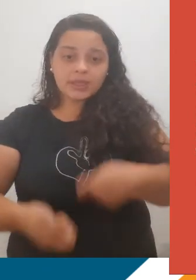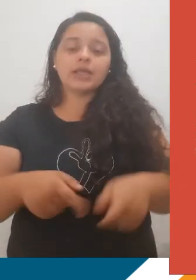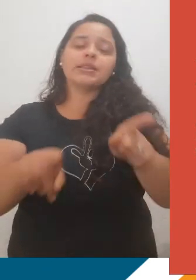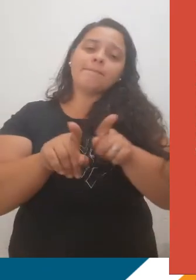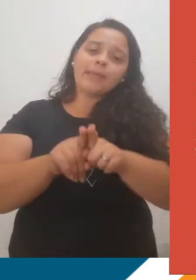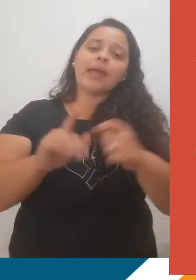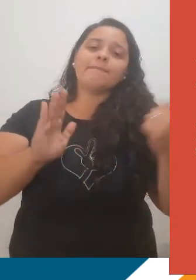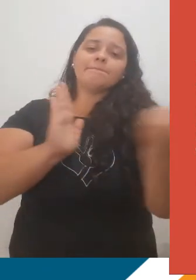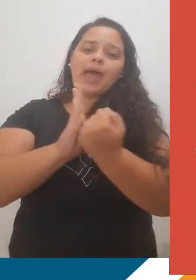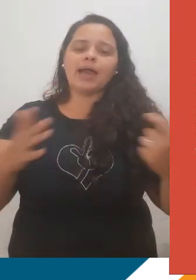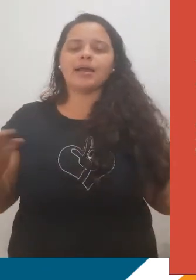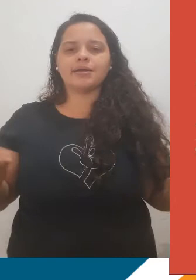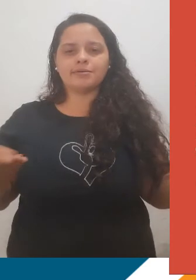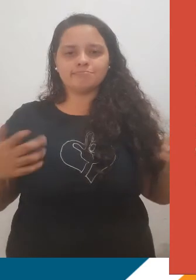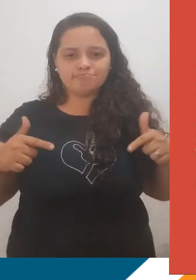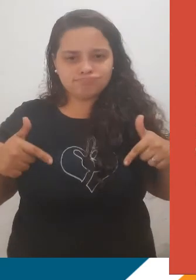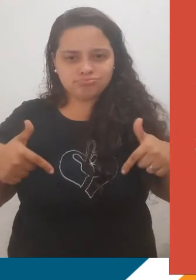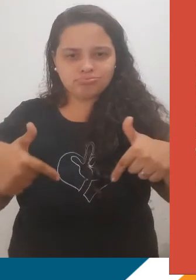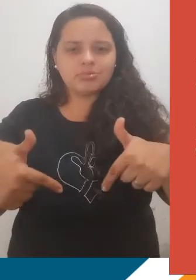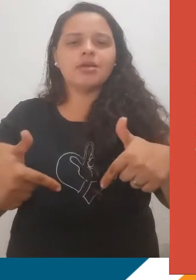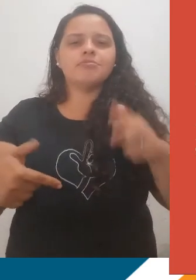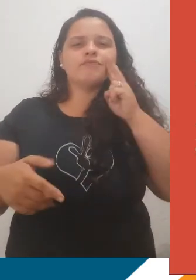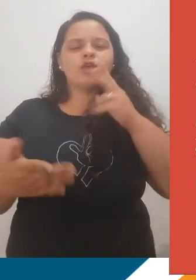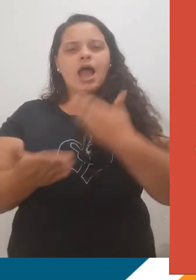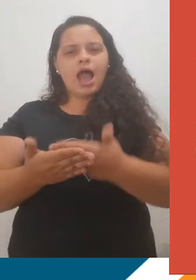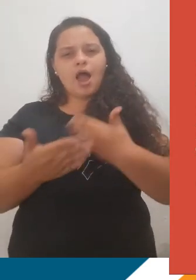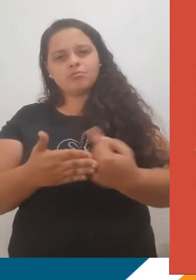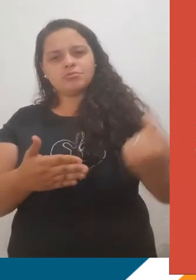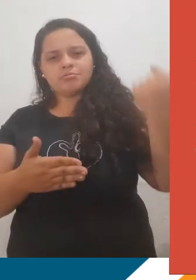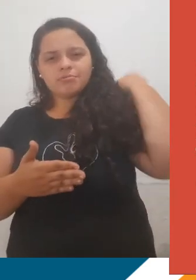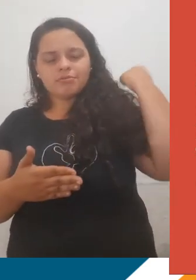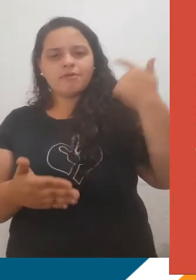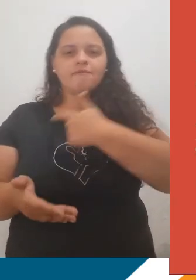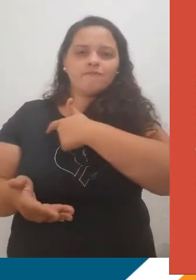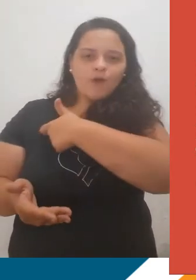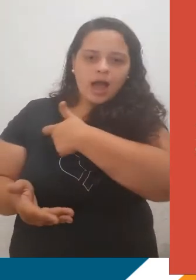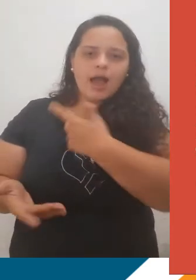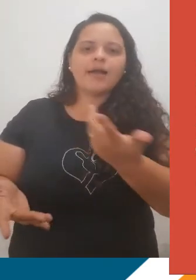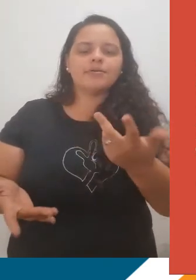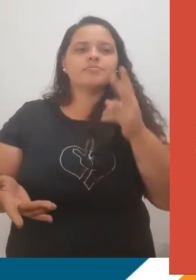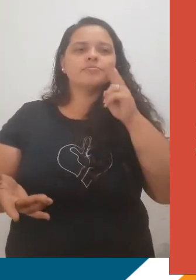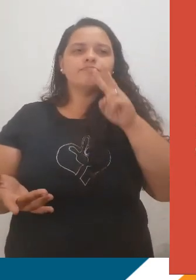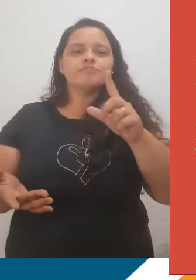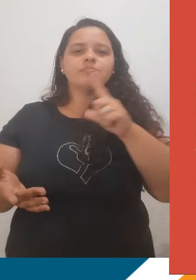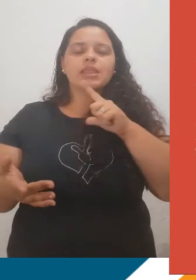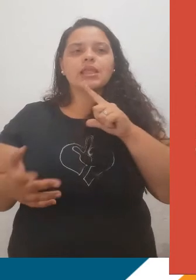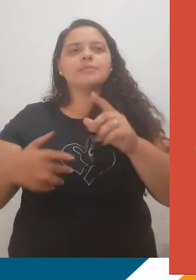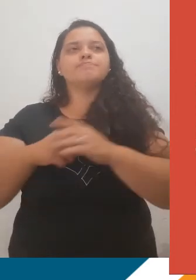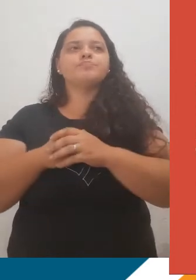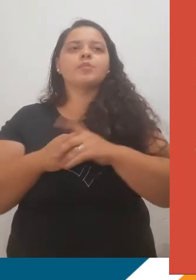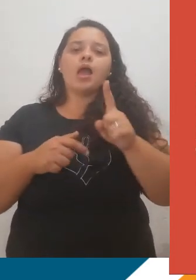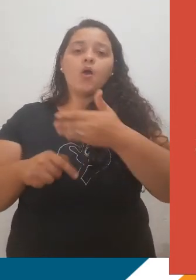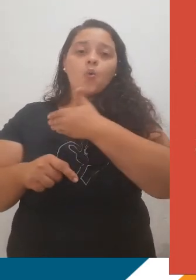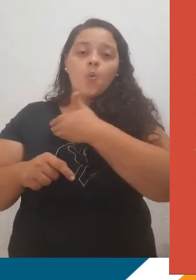pelo trabalhismo, né, que vocês já viram na aula passada sobre Vargas, pela aproximação do